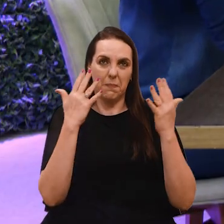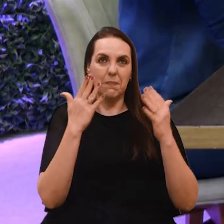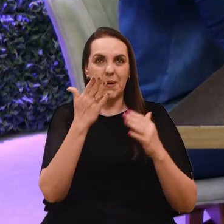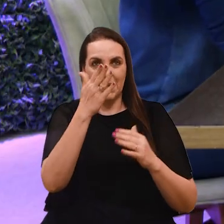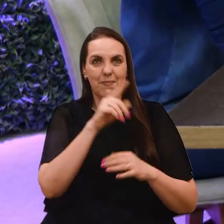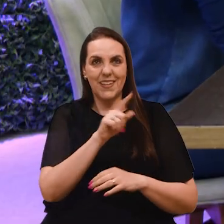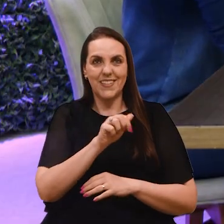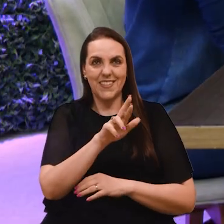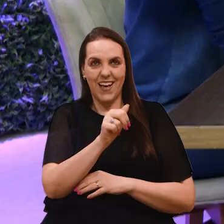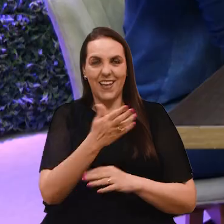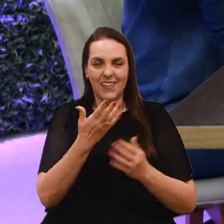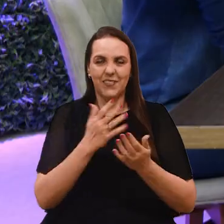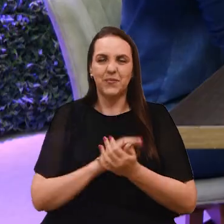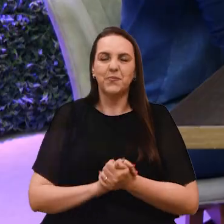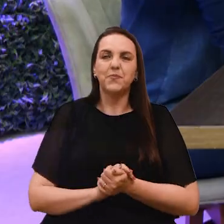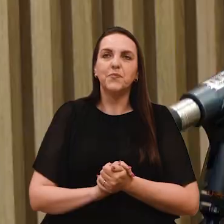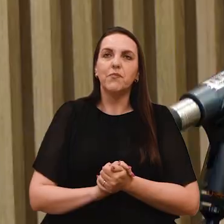ansioso.